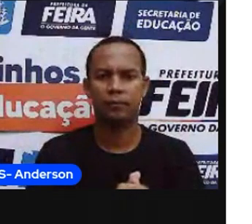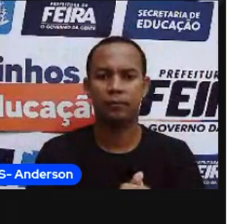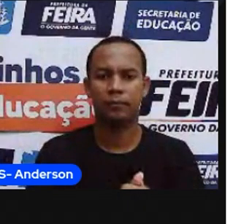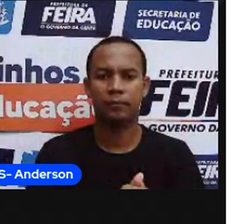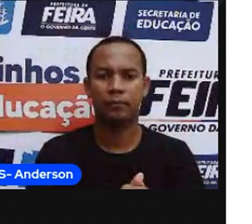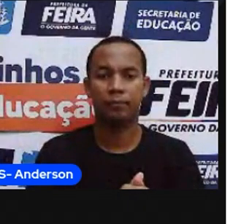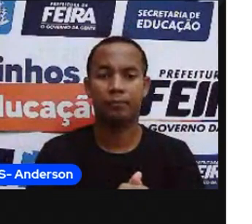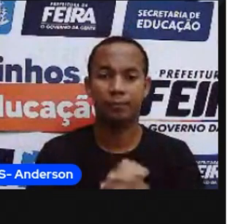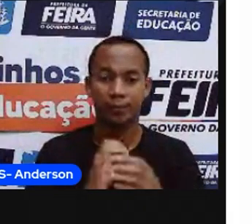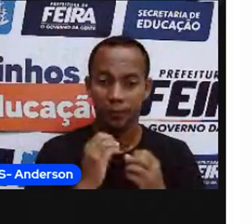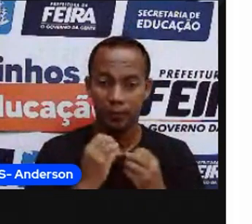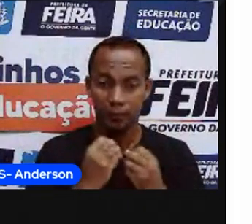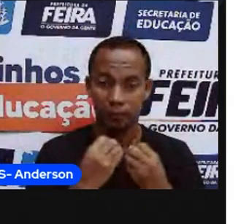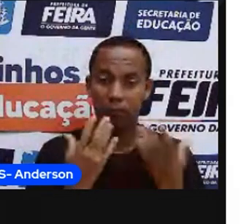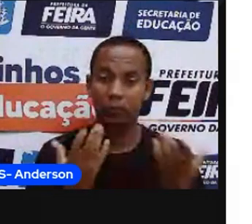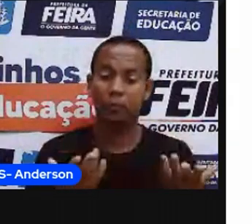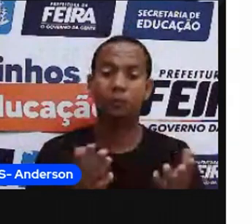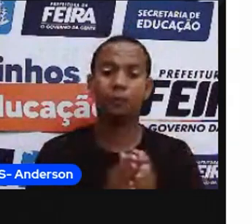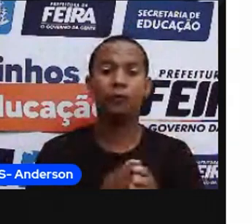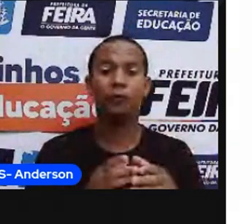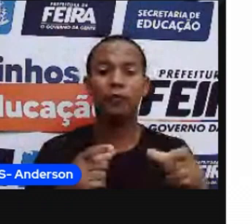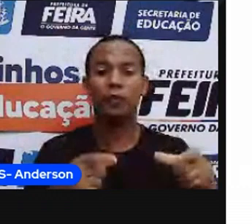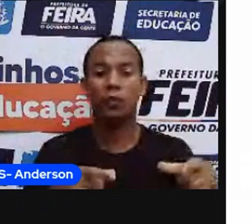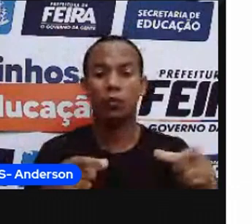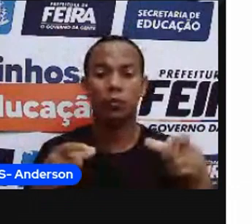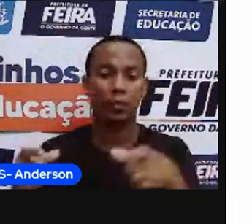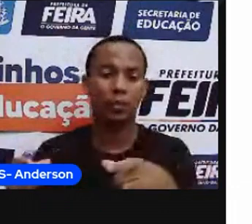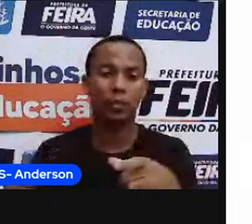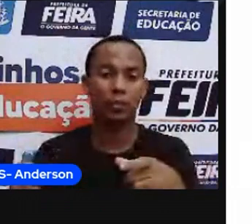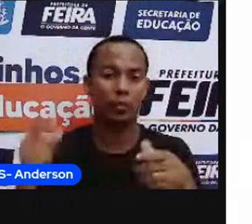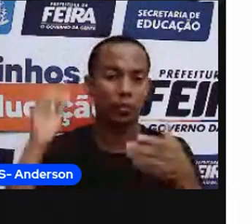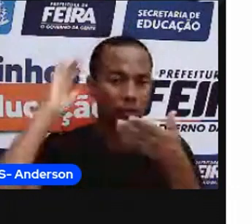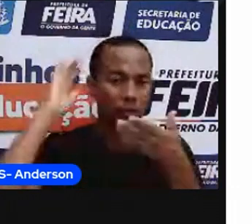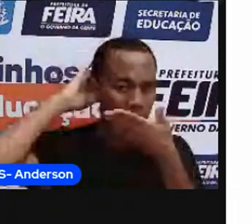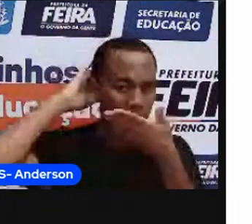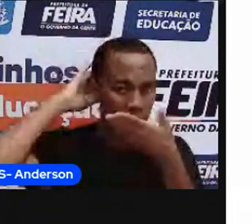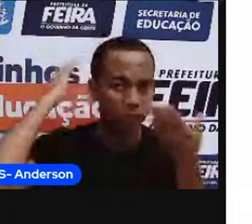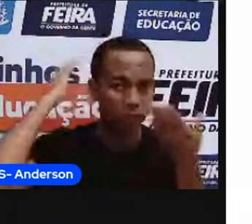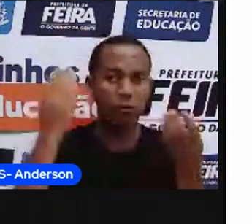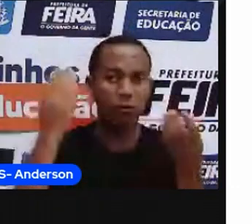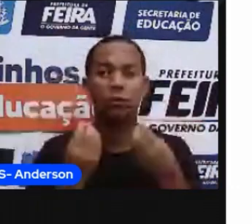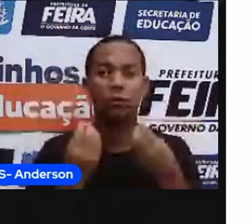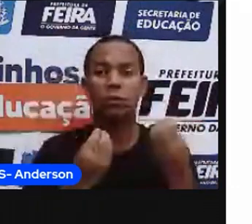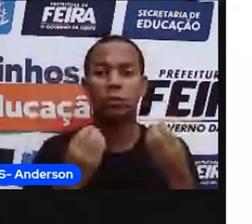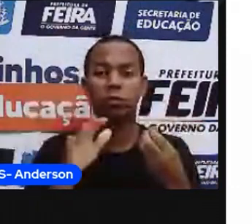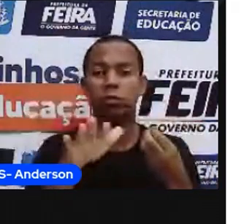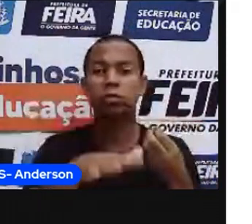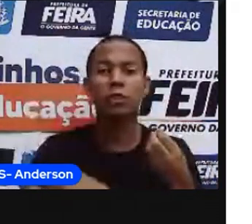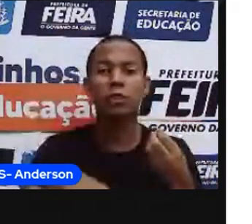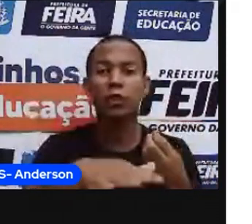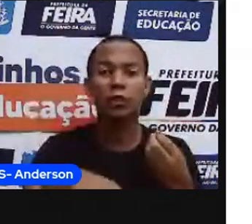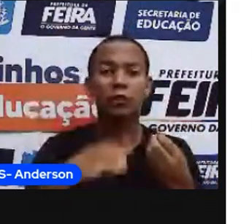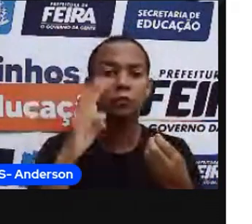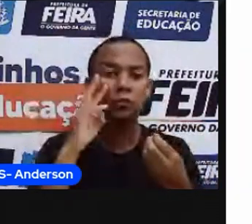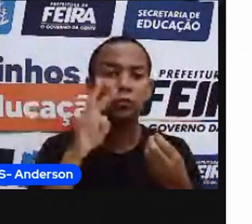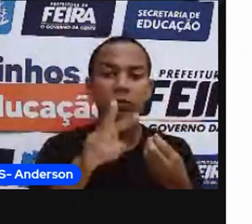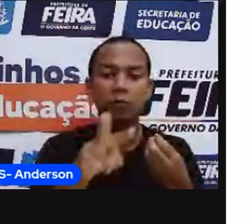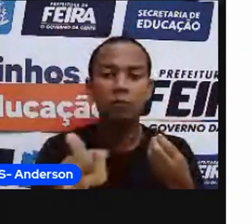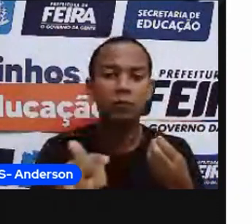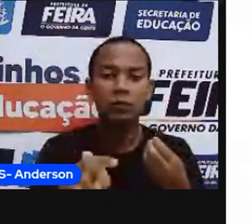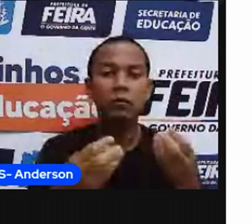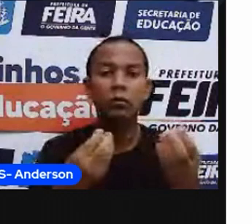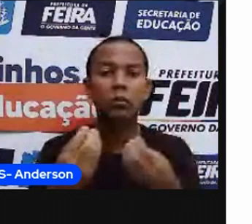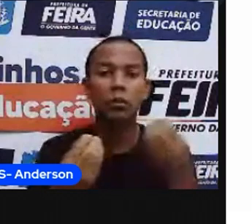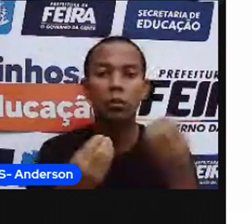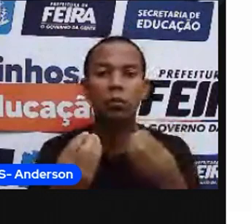Bom, infelizmente, né, o ambiente dos Guaranis, falando aqui, está falando de modo geral sobre os indígenas,